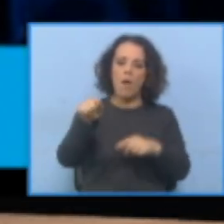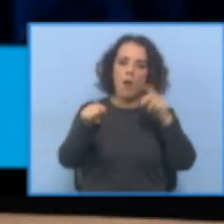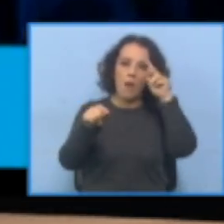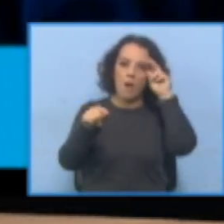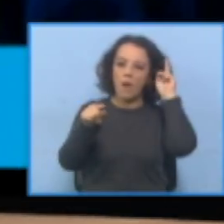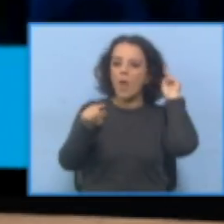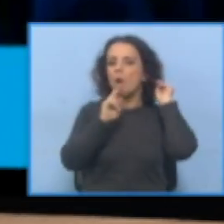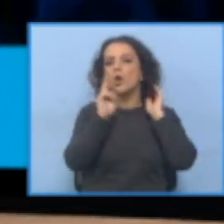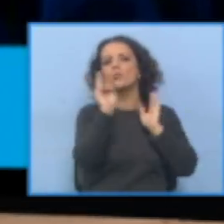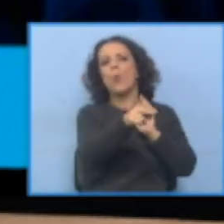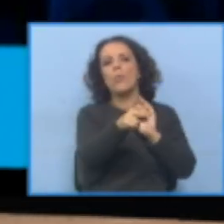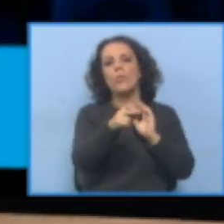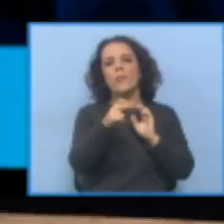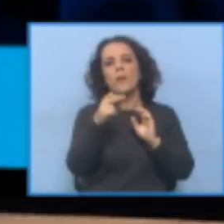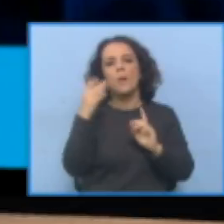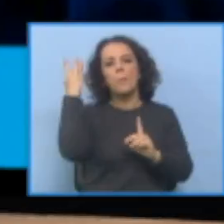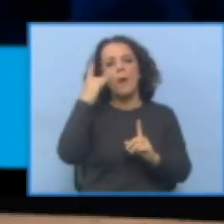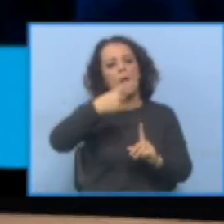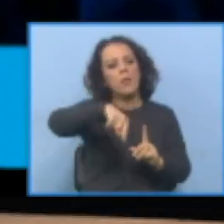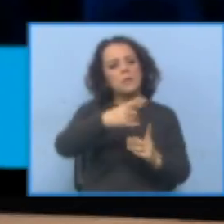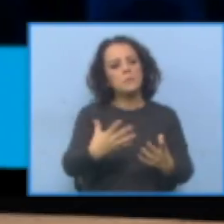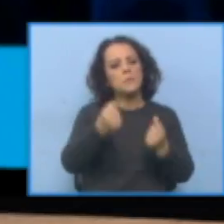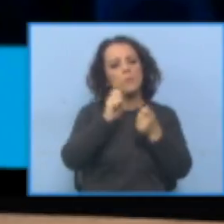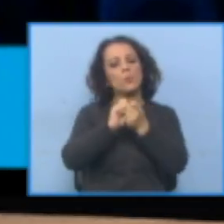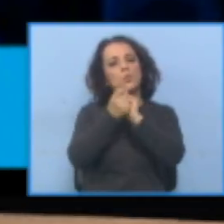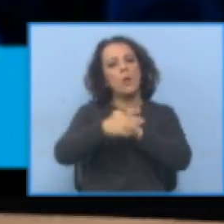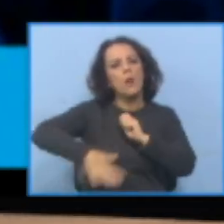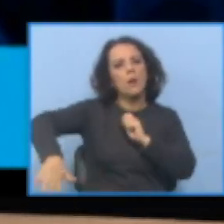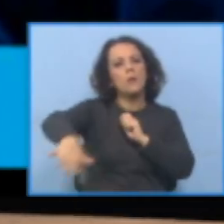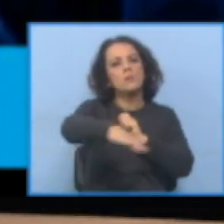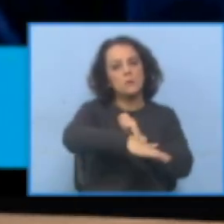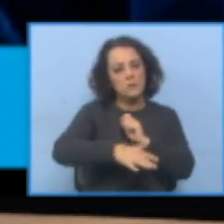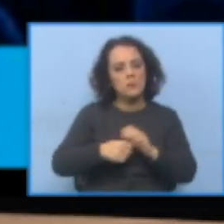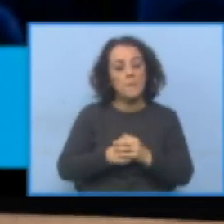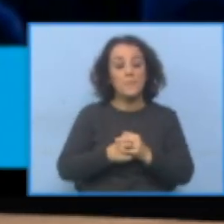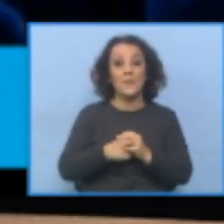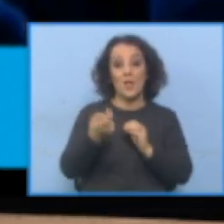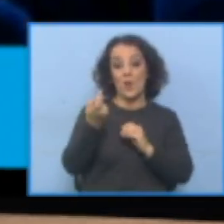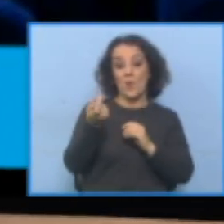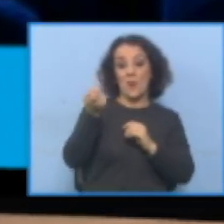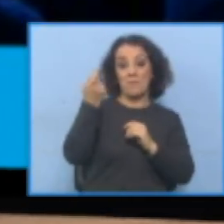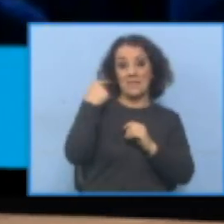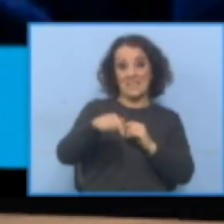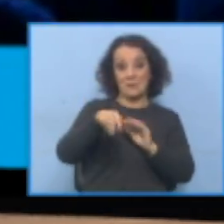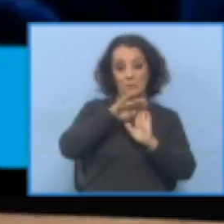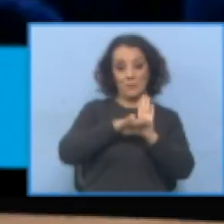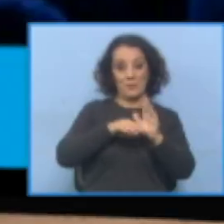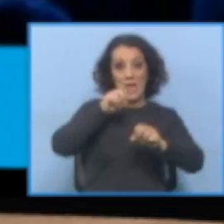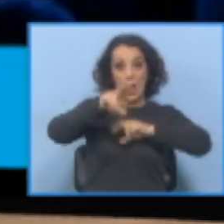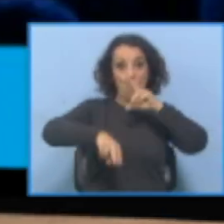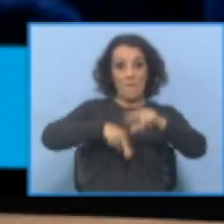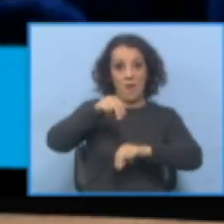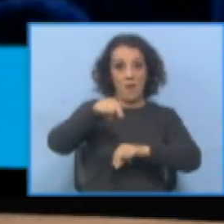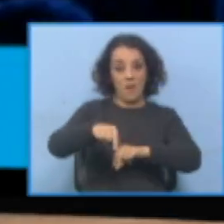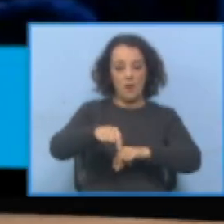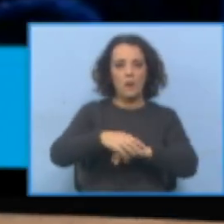a padres que querem provocar a mudança na sua paróquia. E o ano passado, neste Inovare, houve alguns